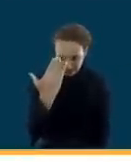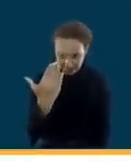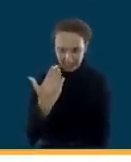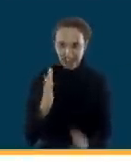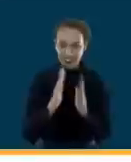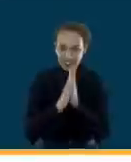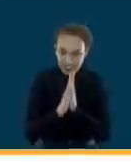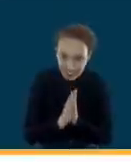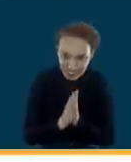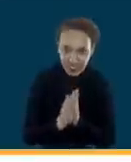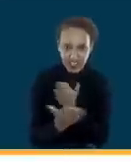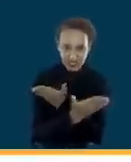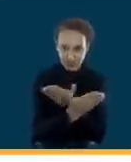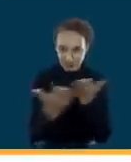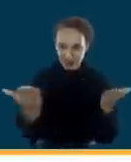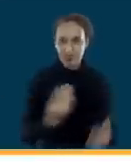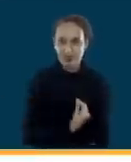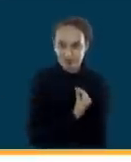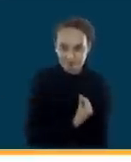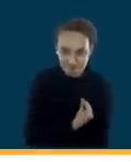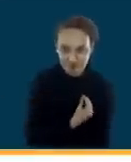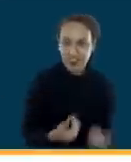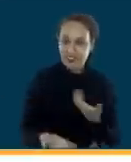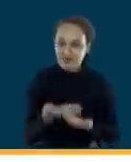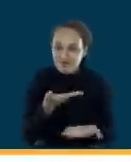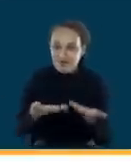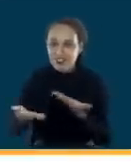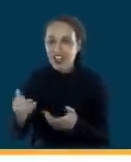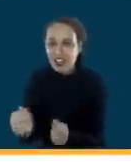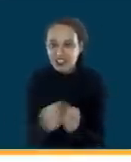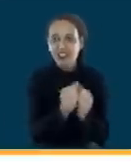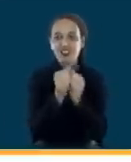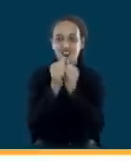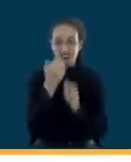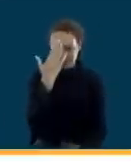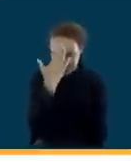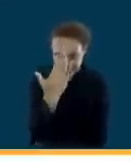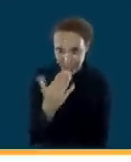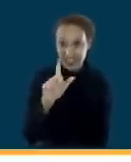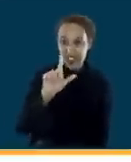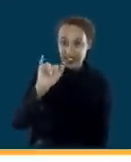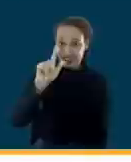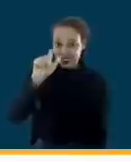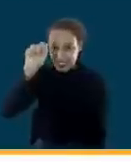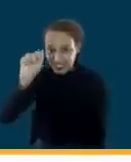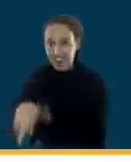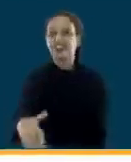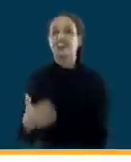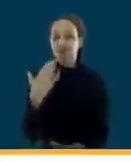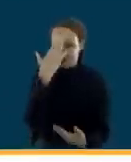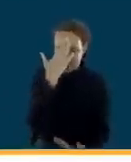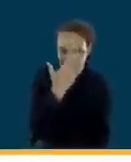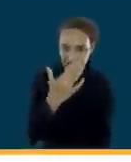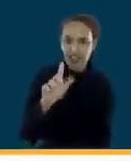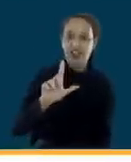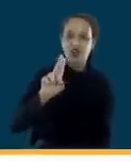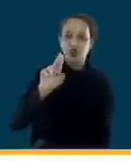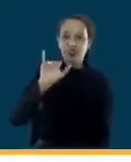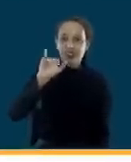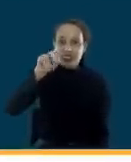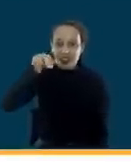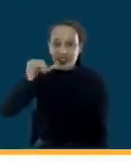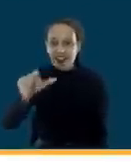Danilo, Úrsula, toda a equipe, Fatinha, Lília, Márcio, Luciana Meirelles,